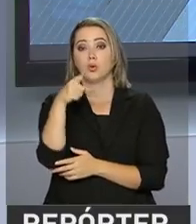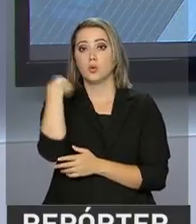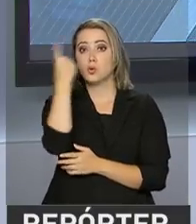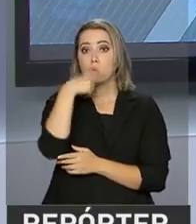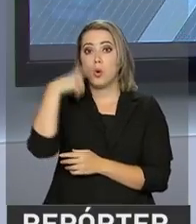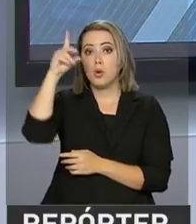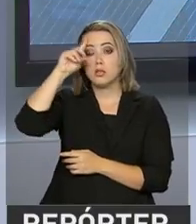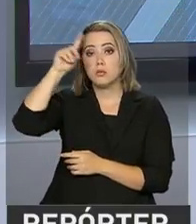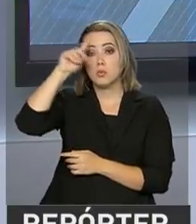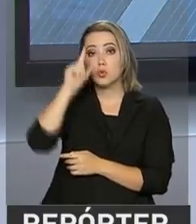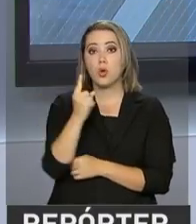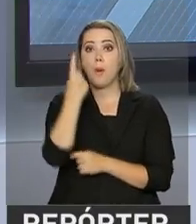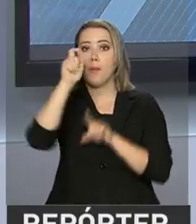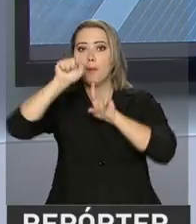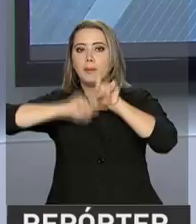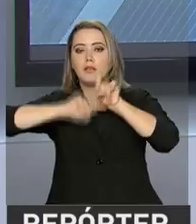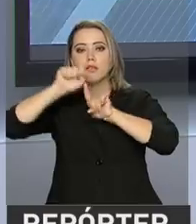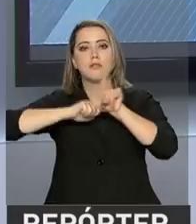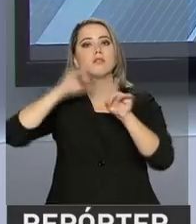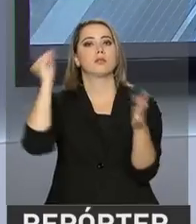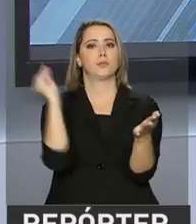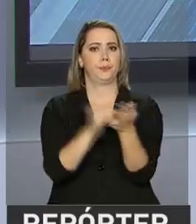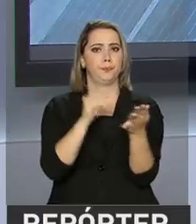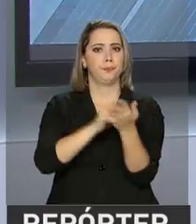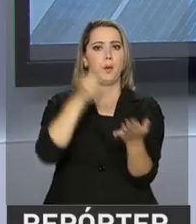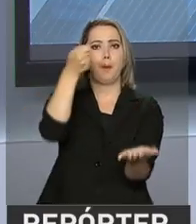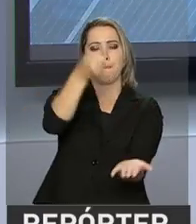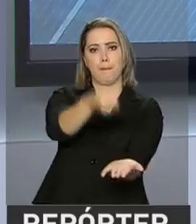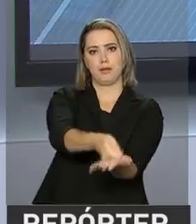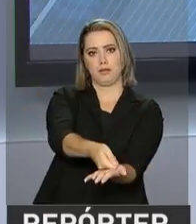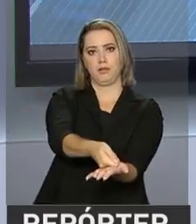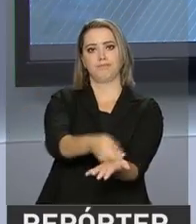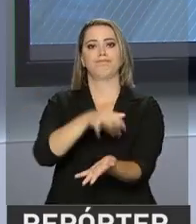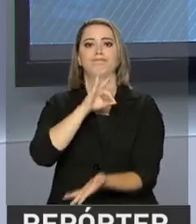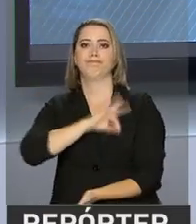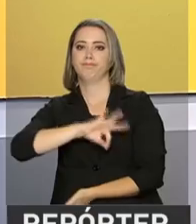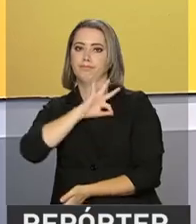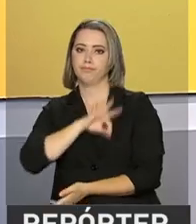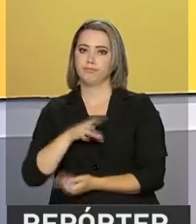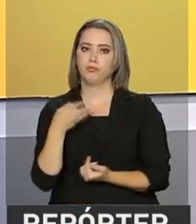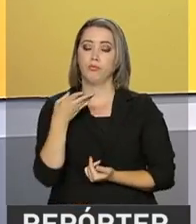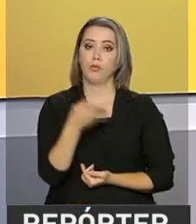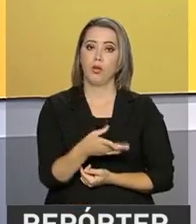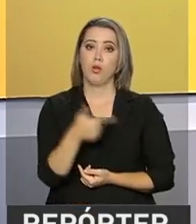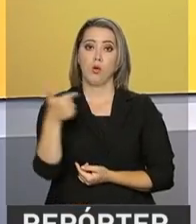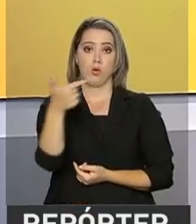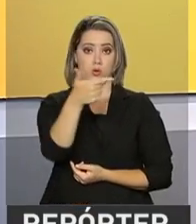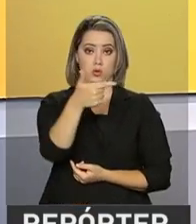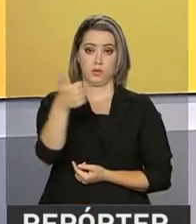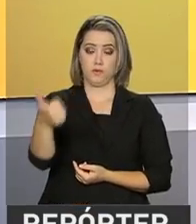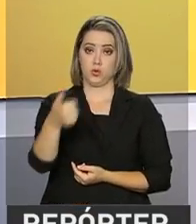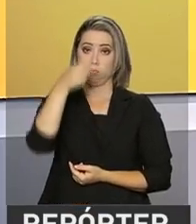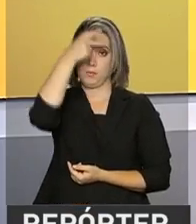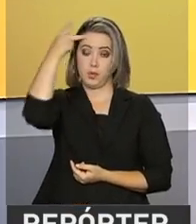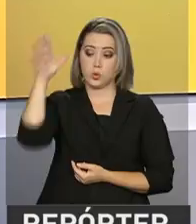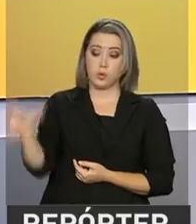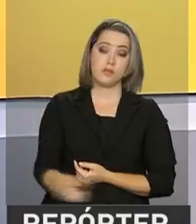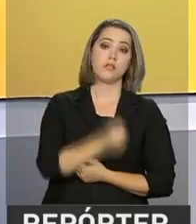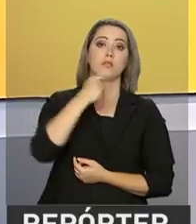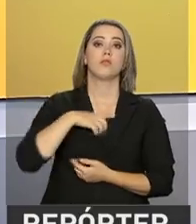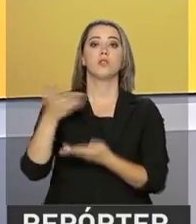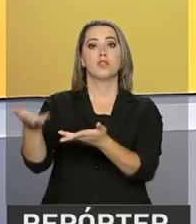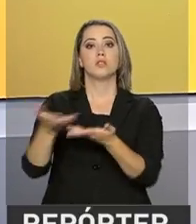durante um mês inteiro e falta de pagamento de horas extras os 20 trabalhadores resgatados receberam